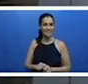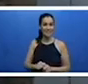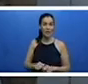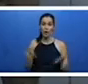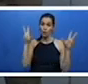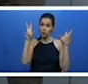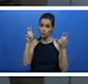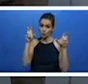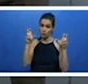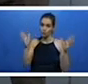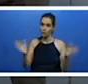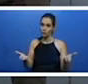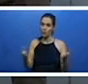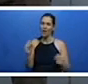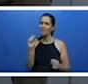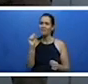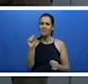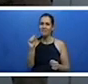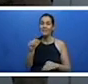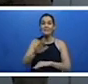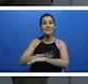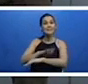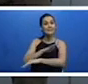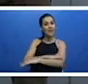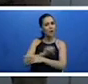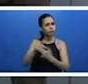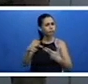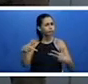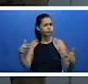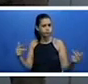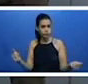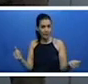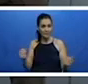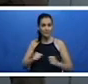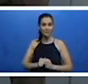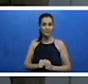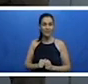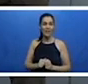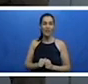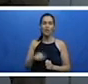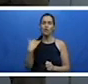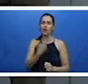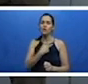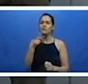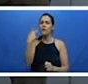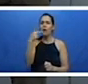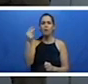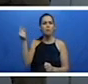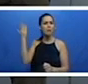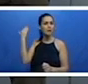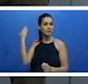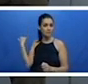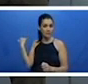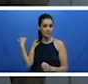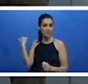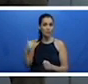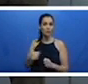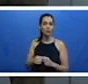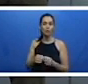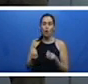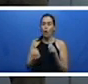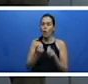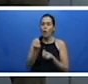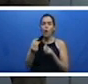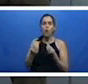apresentar são os anfíbios. Eu falarei tanto da evolução, do processo evolutivo do aparecimento dos anfíbios na natureza